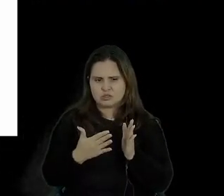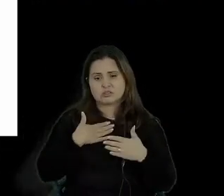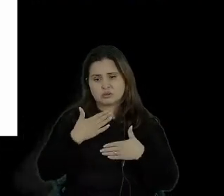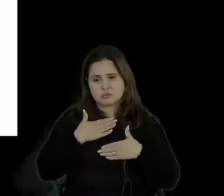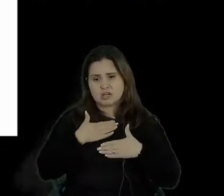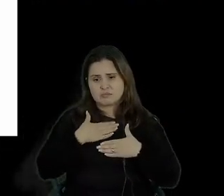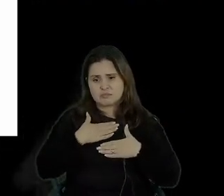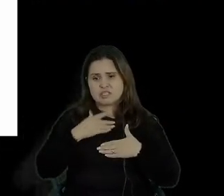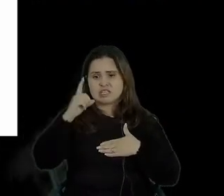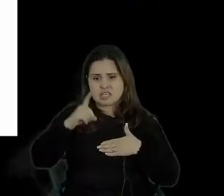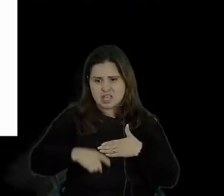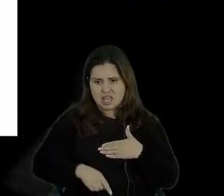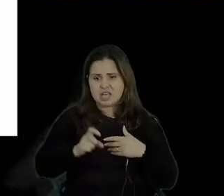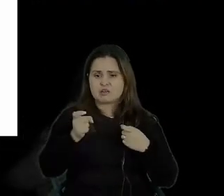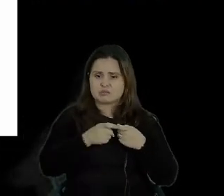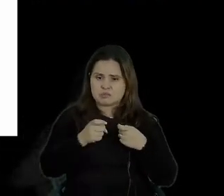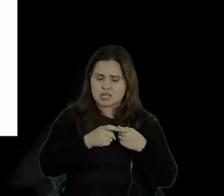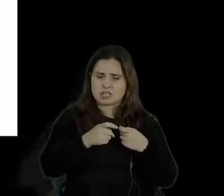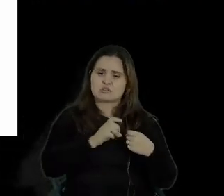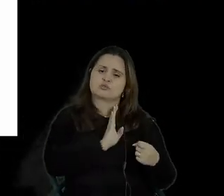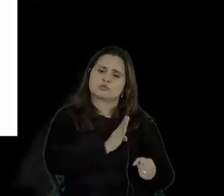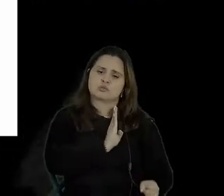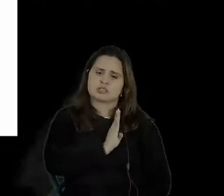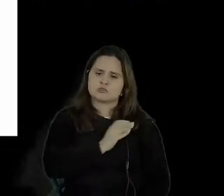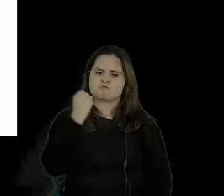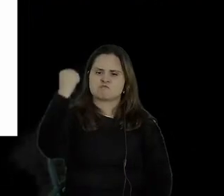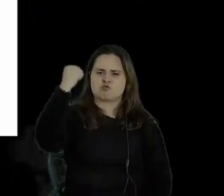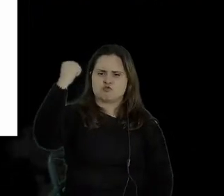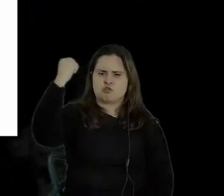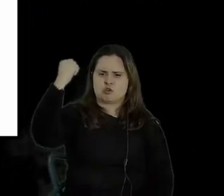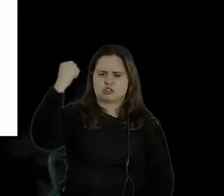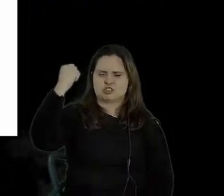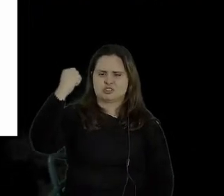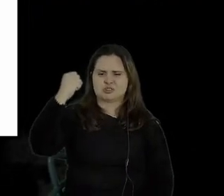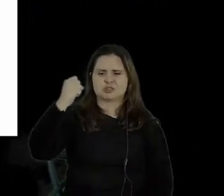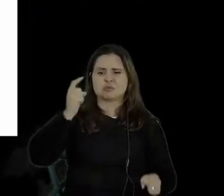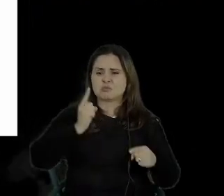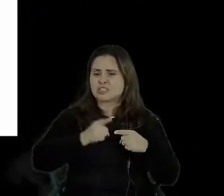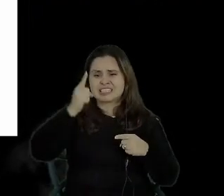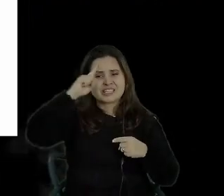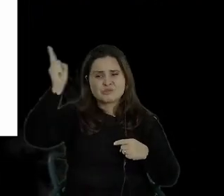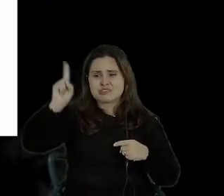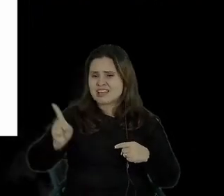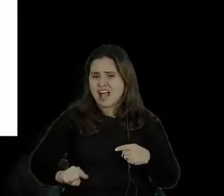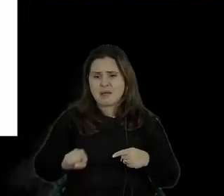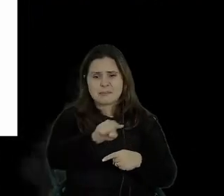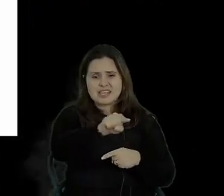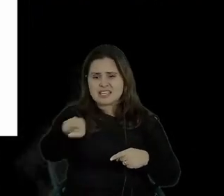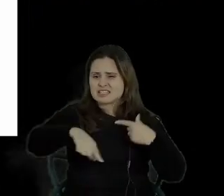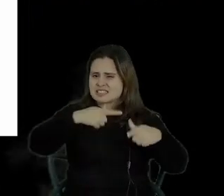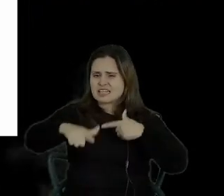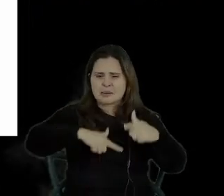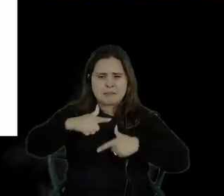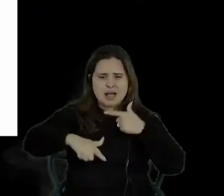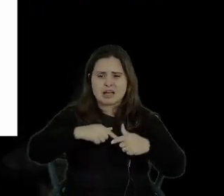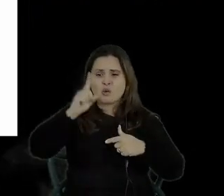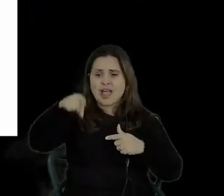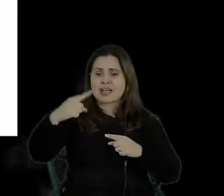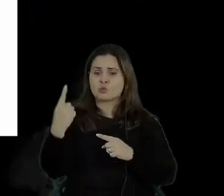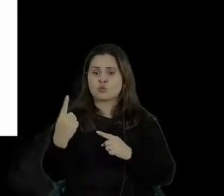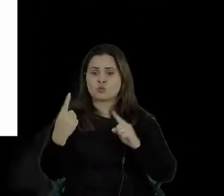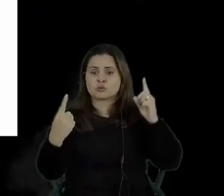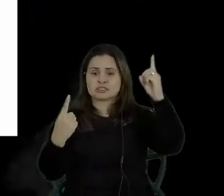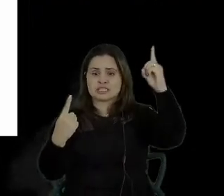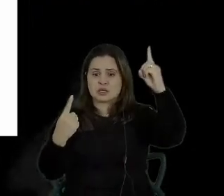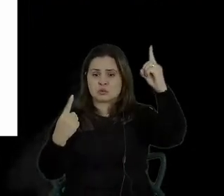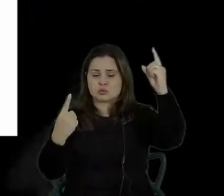cirurgiões cardíacos. Que a gente não tem ideia o que essas pessoas passam. Às vezes são eles e Deus. Às vezes não tem